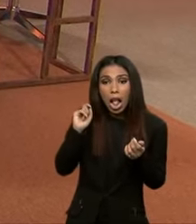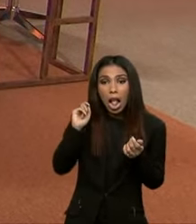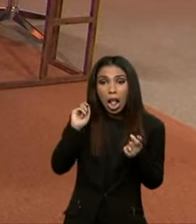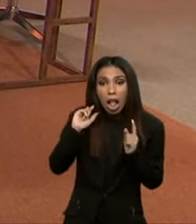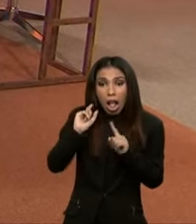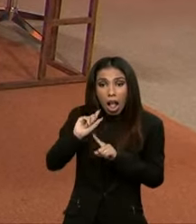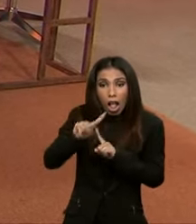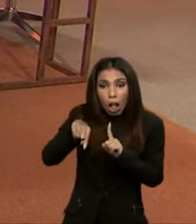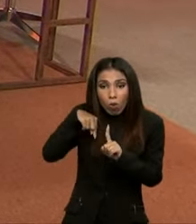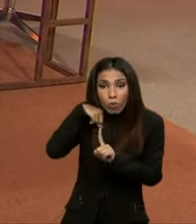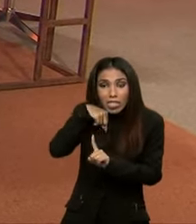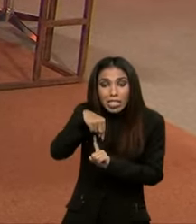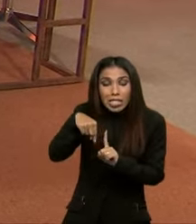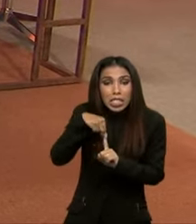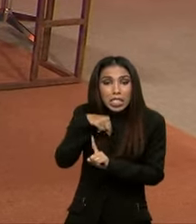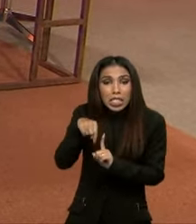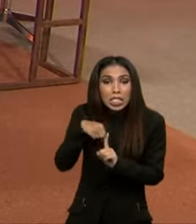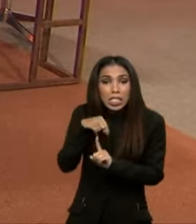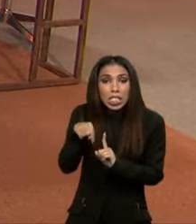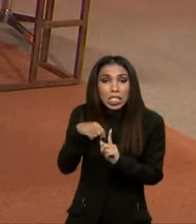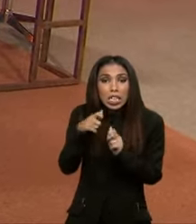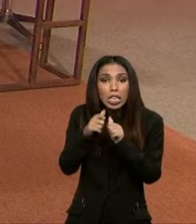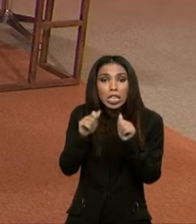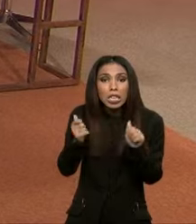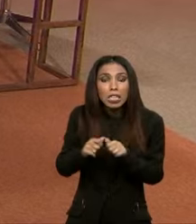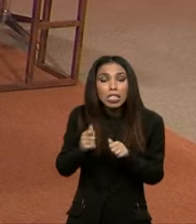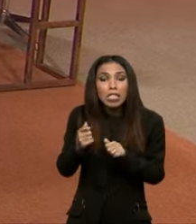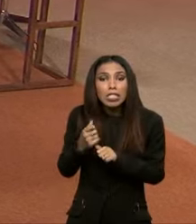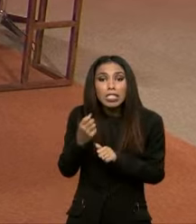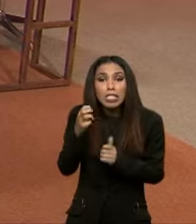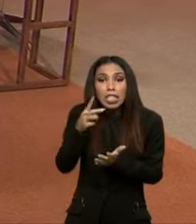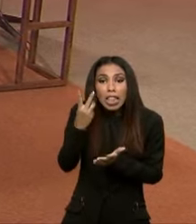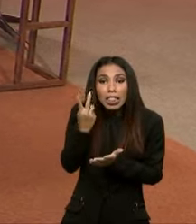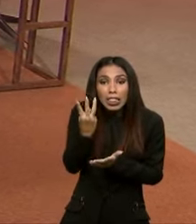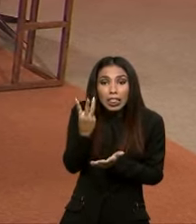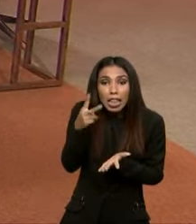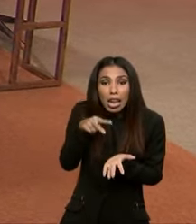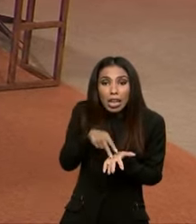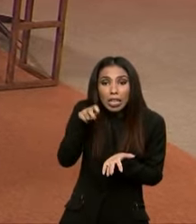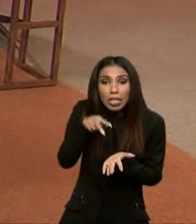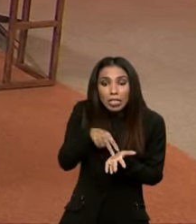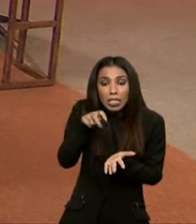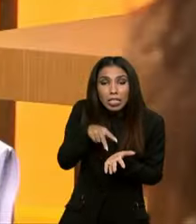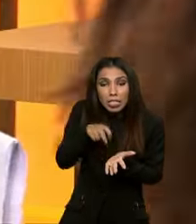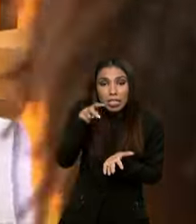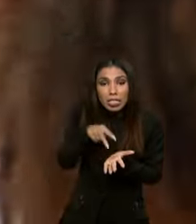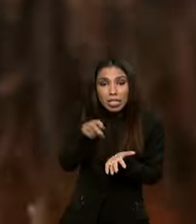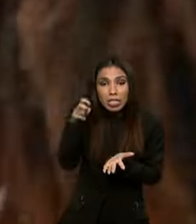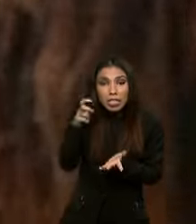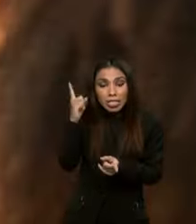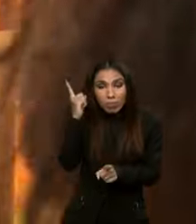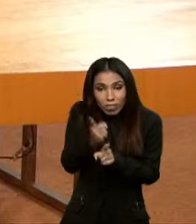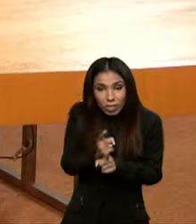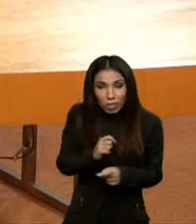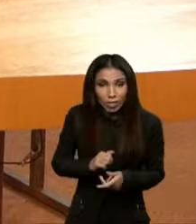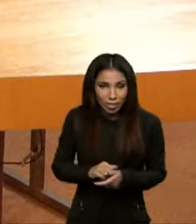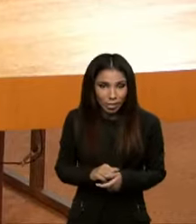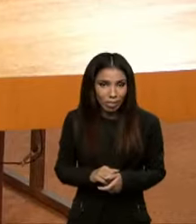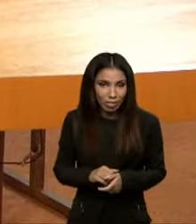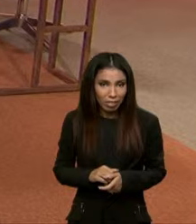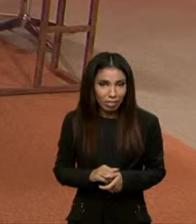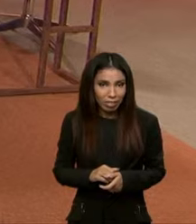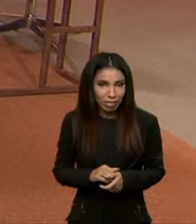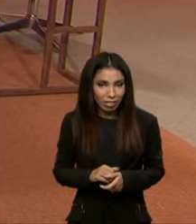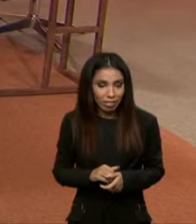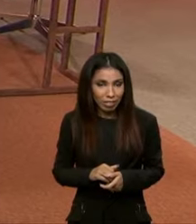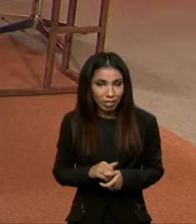é São Longuinho, você perdeu ele uma tem coisa. Uma lanterninha. Não, não, não, não, é São Longuinho. É assim, ó. E